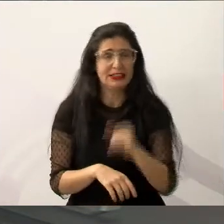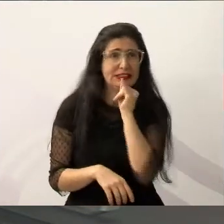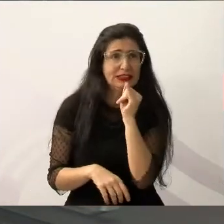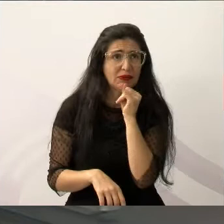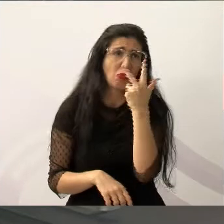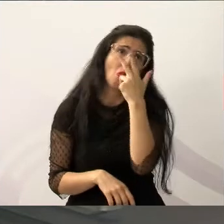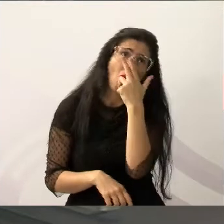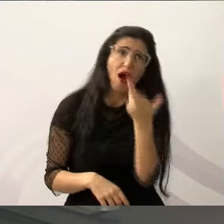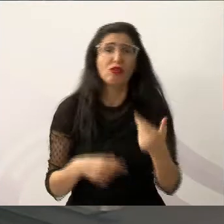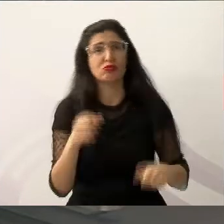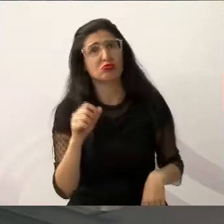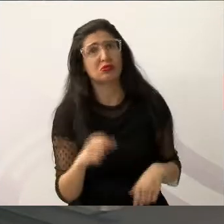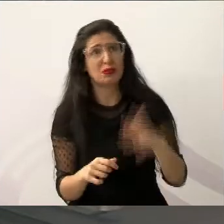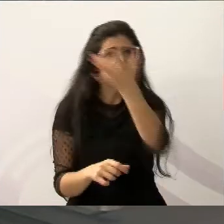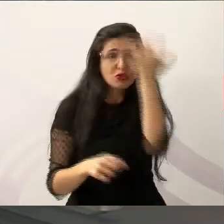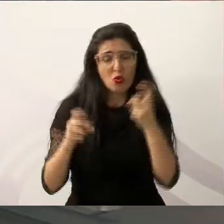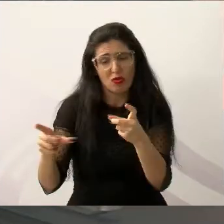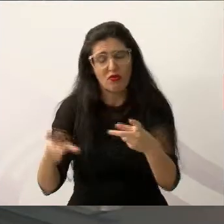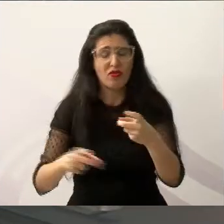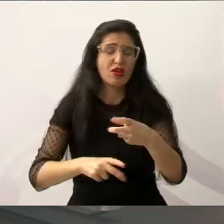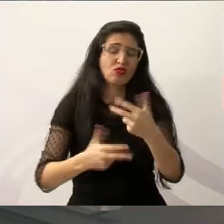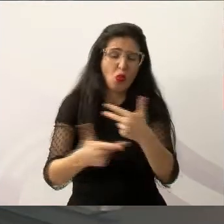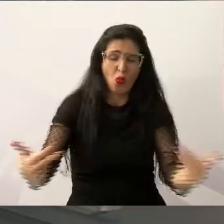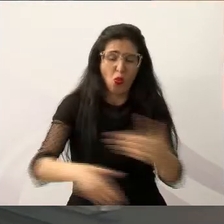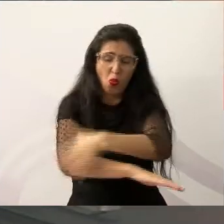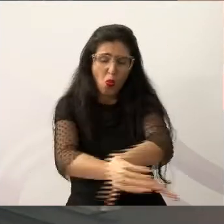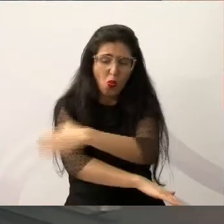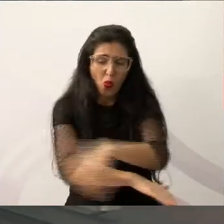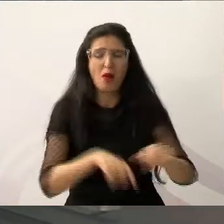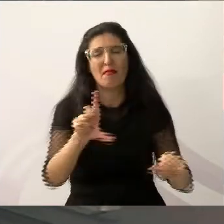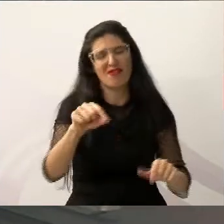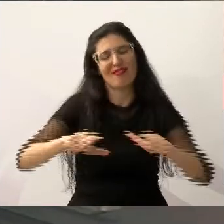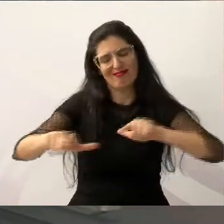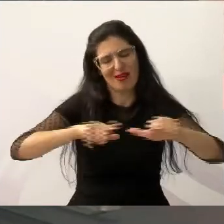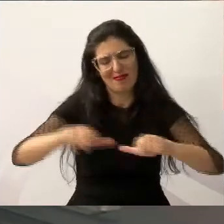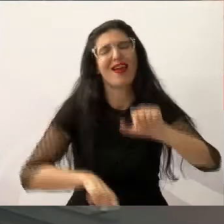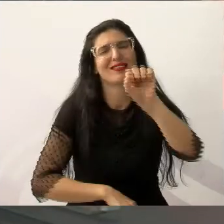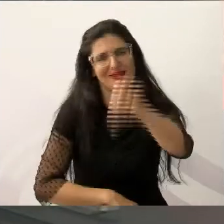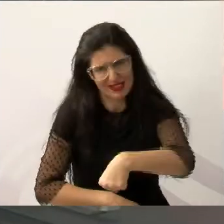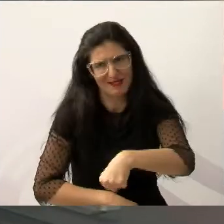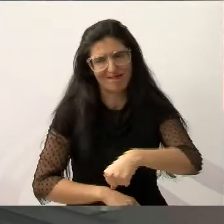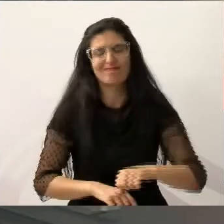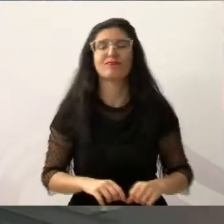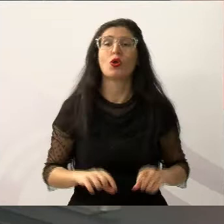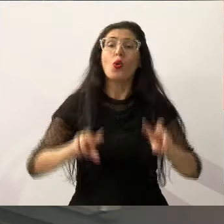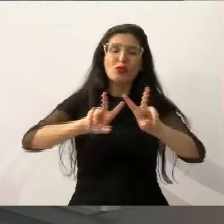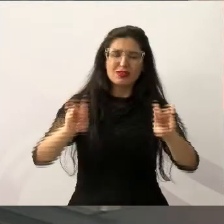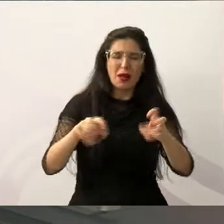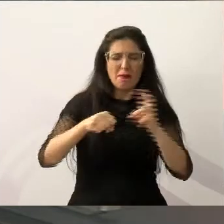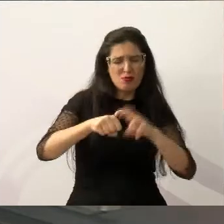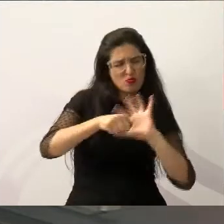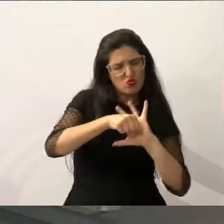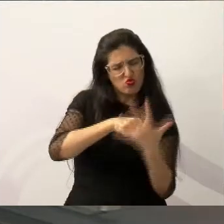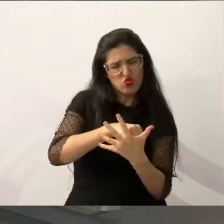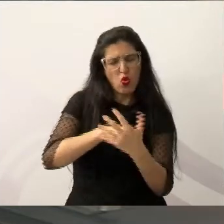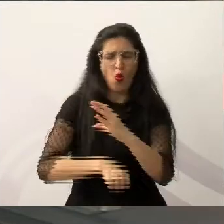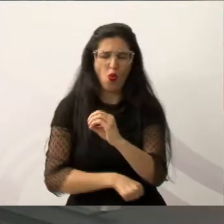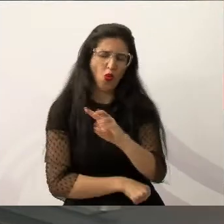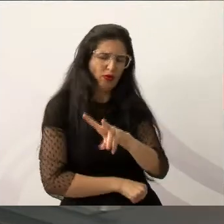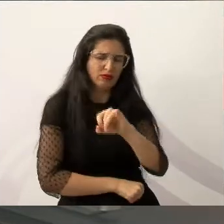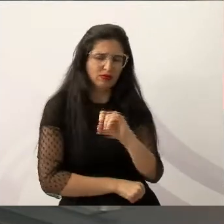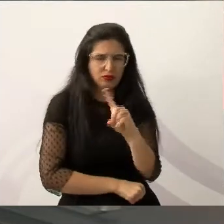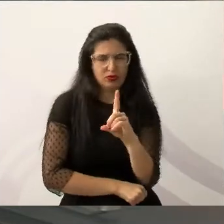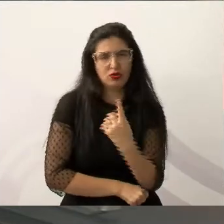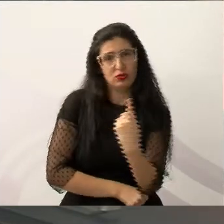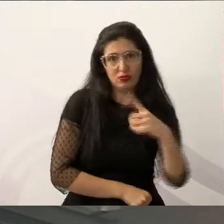para contribuir alguns números, tá? Porque hoje o tema é o coronavírus, é o Covid-19,